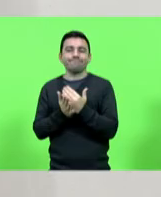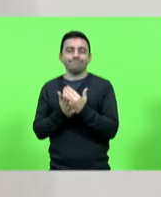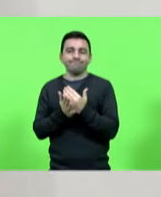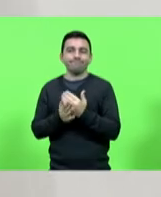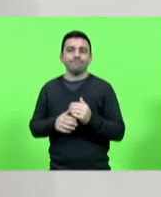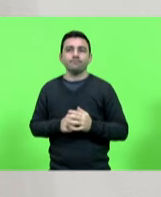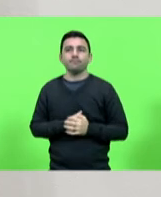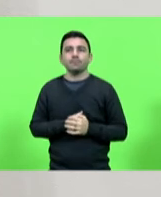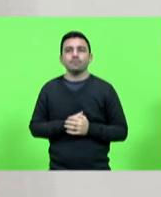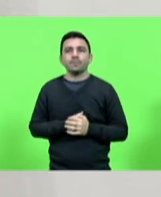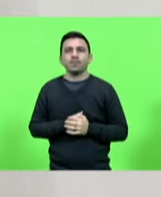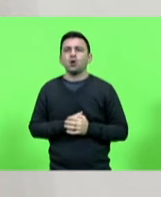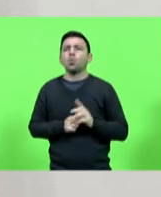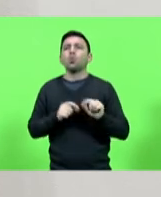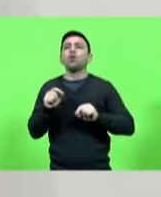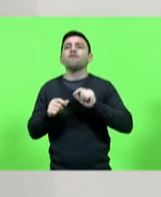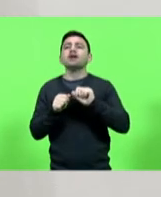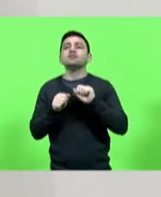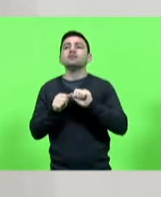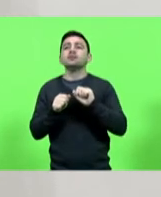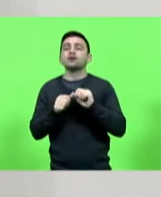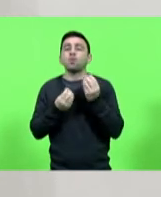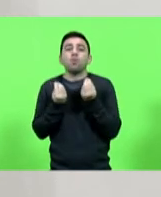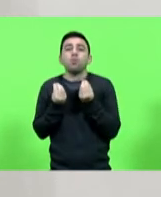relacionamento. O que nós podemos fazer nesse caso?